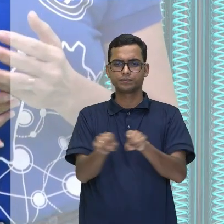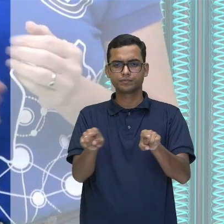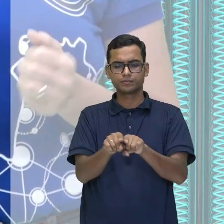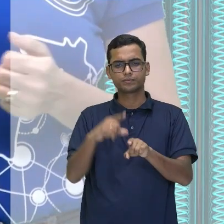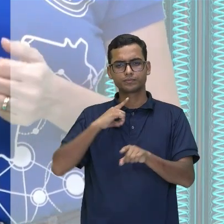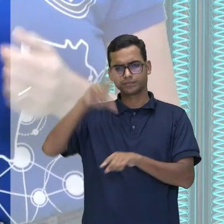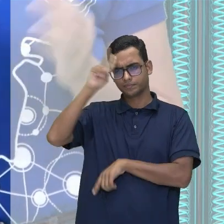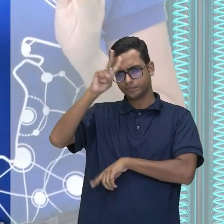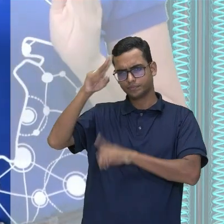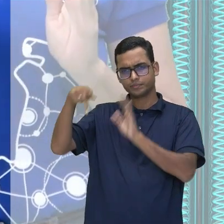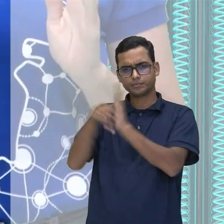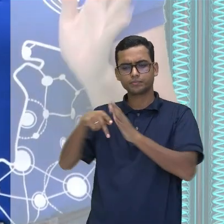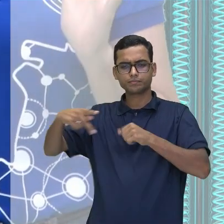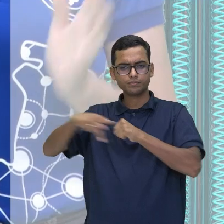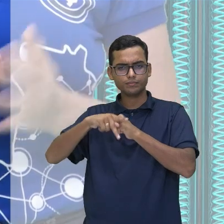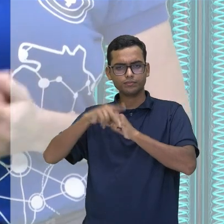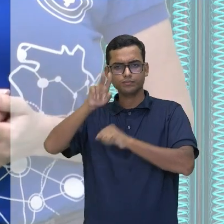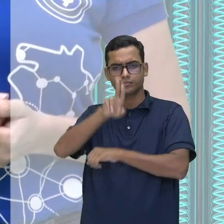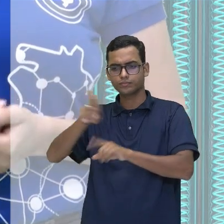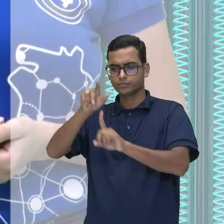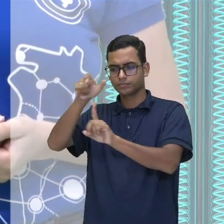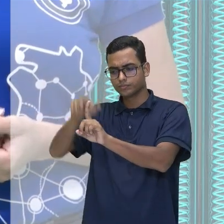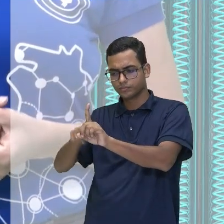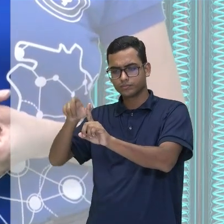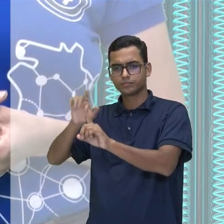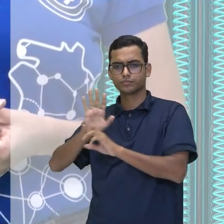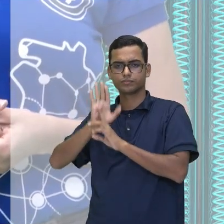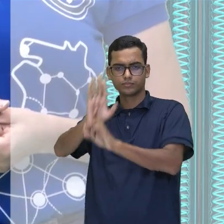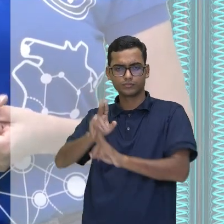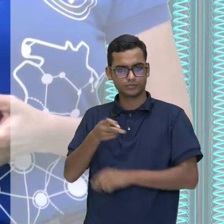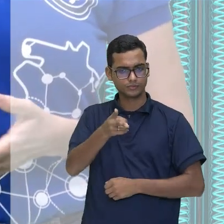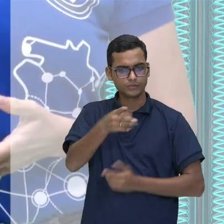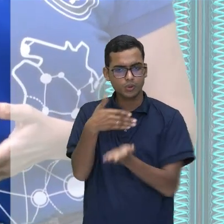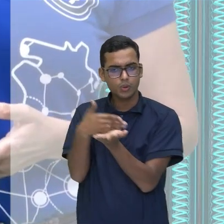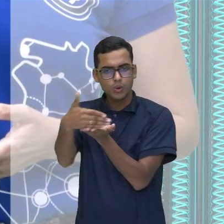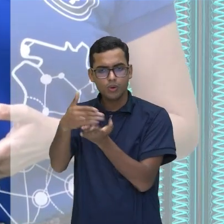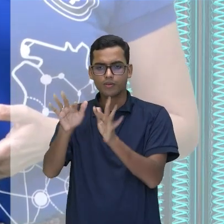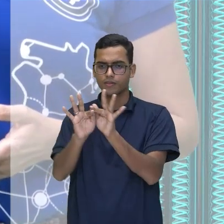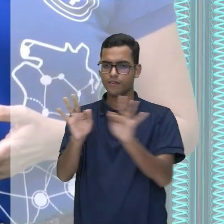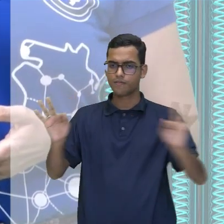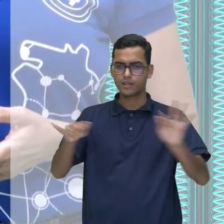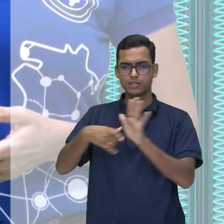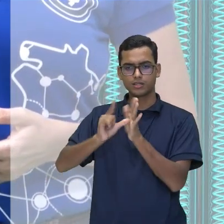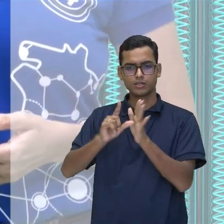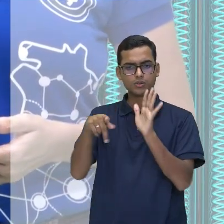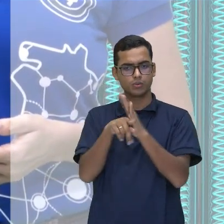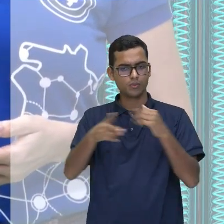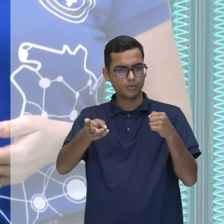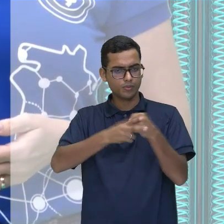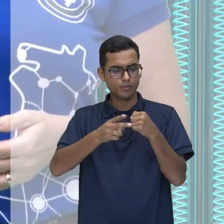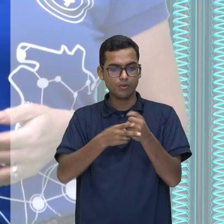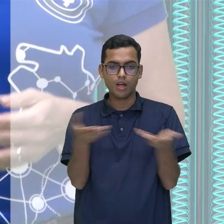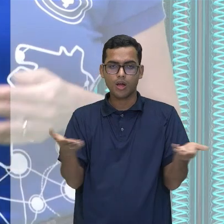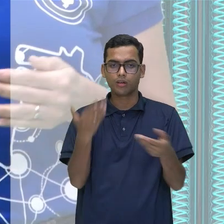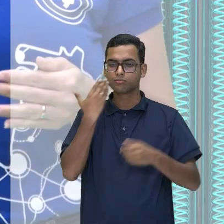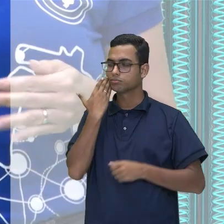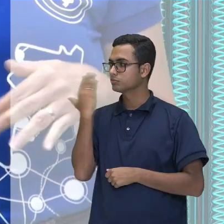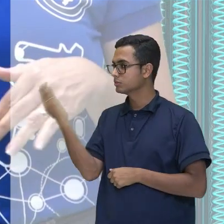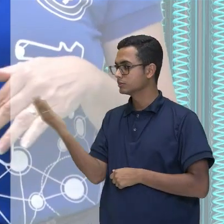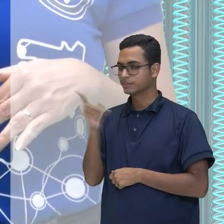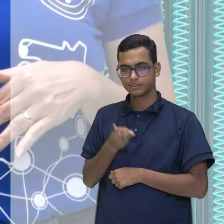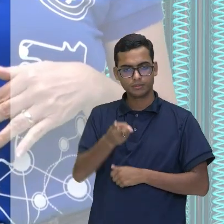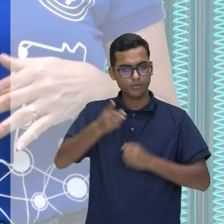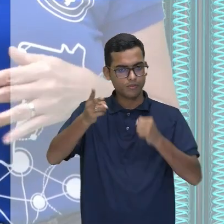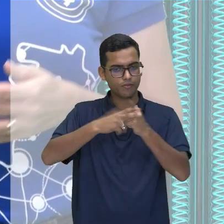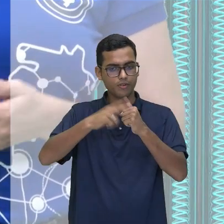she, it, ele vai sempre aparecer logo no comecinho da frase antes do verbo. Esse aqui não, sempre após o